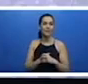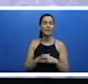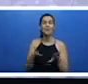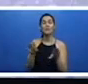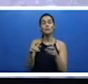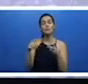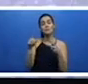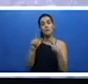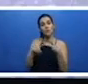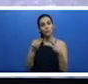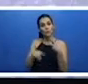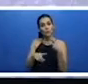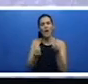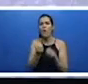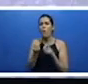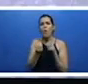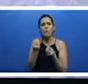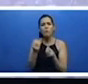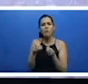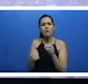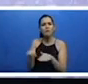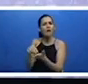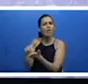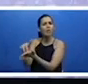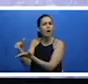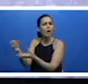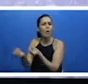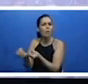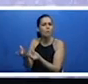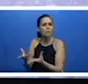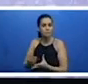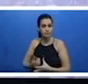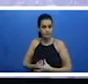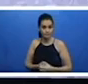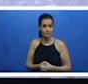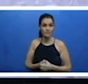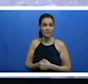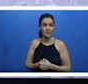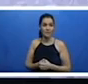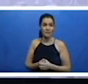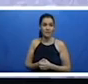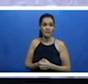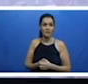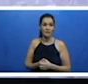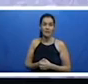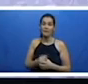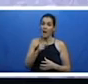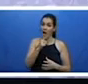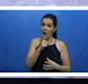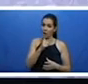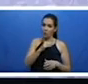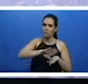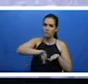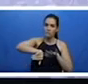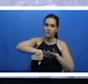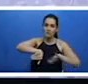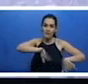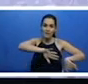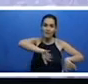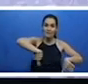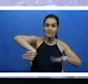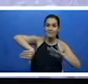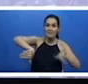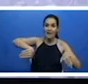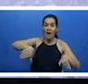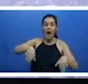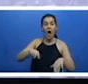locomoção. Na água, os peixes se locomovem por nadadeiras. Os seres que sobrevivem na